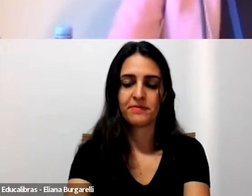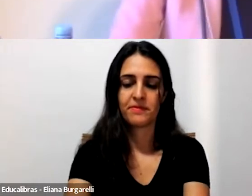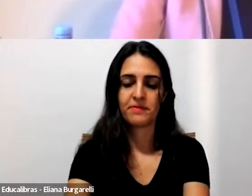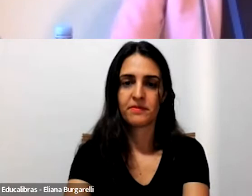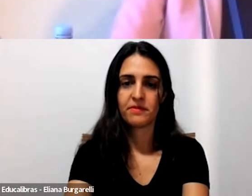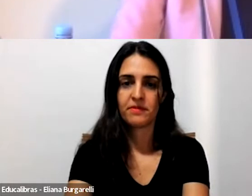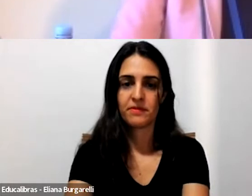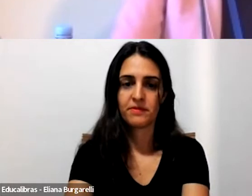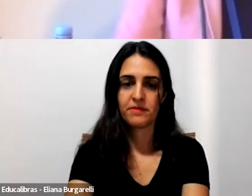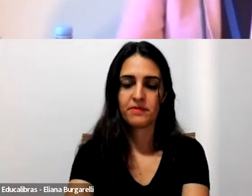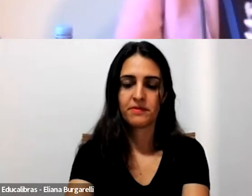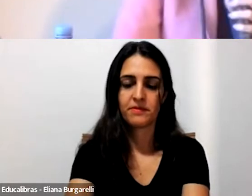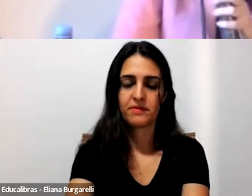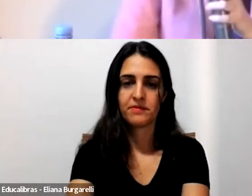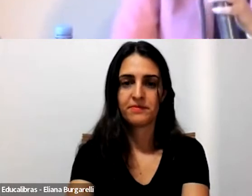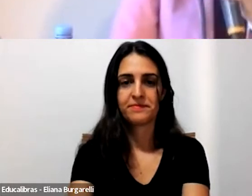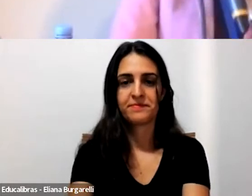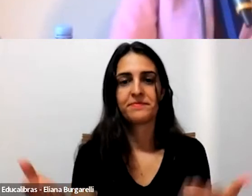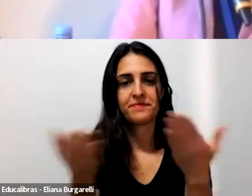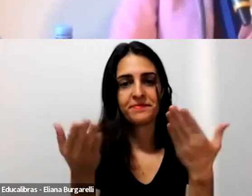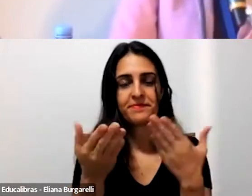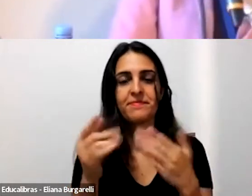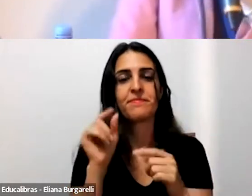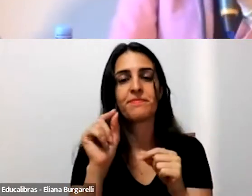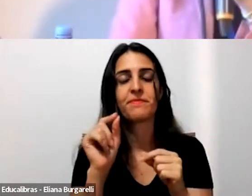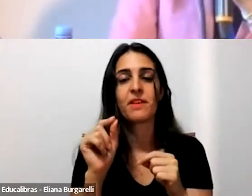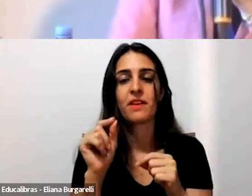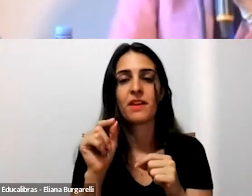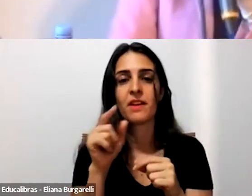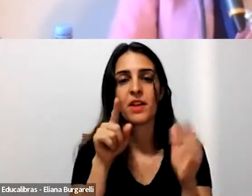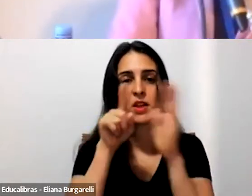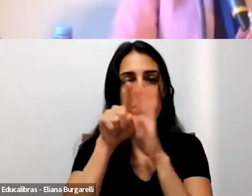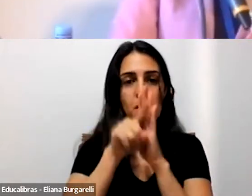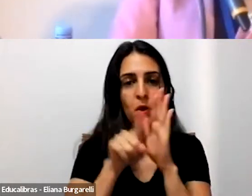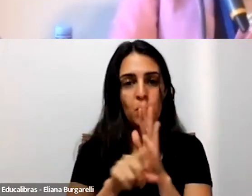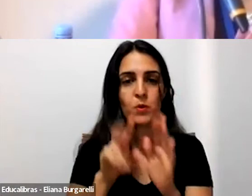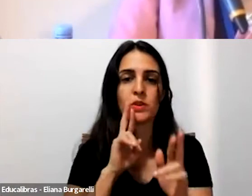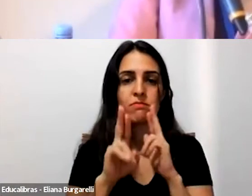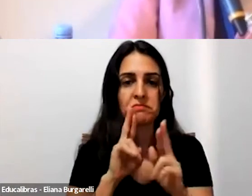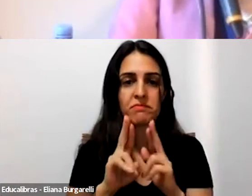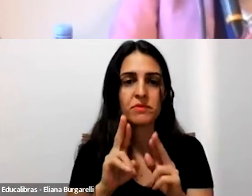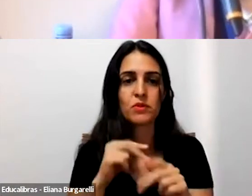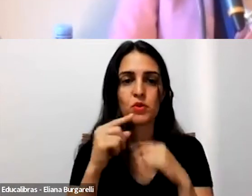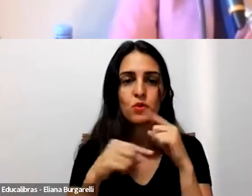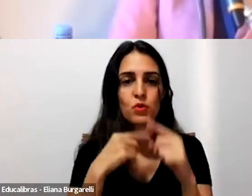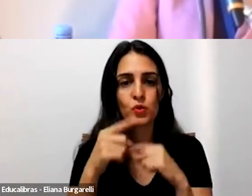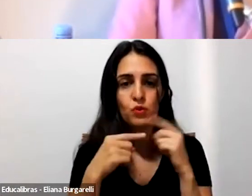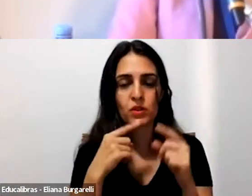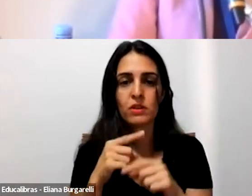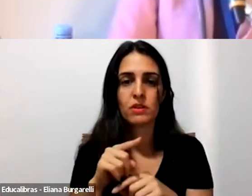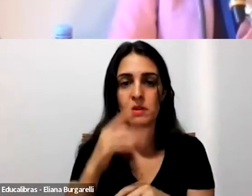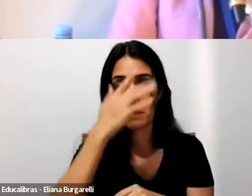les questions. C'est le moment, si vous voulez prendre un micro. Je ne sais pas où sont les micros dans la salle pour que vous puissiez intervenir.